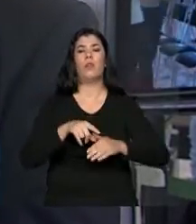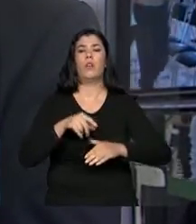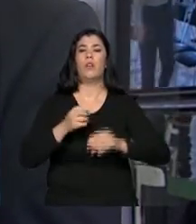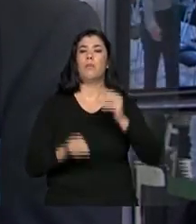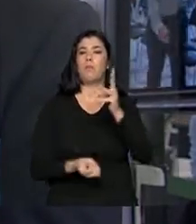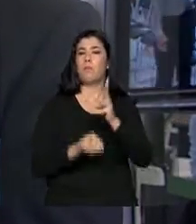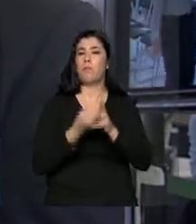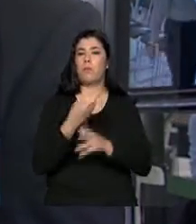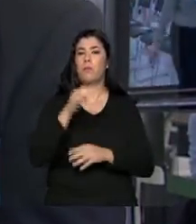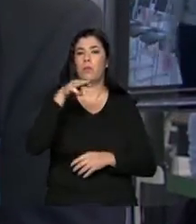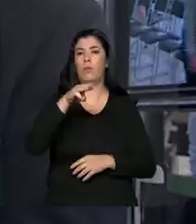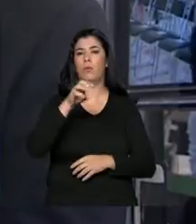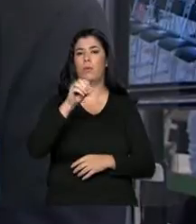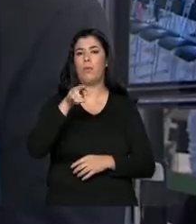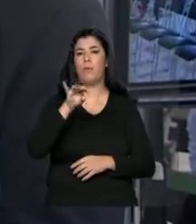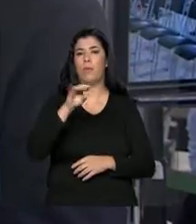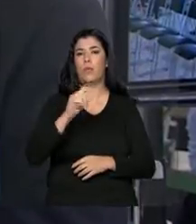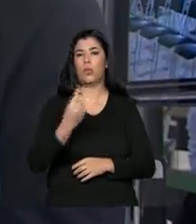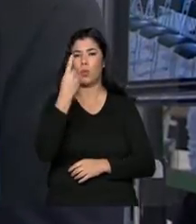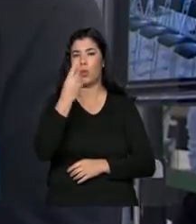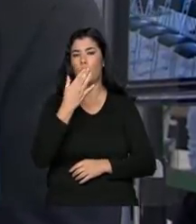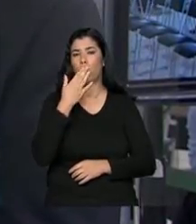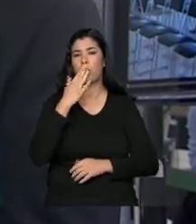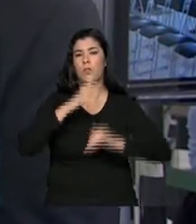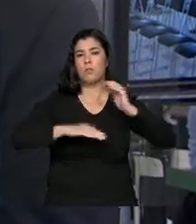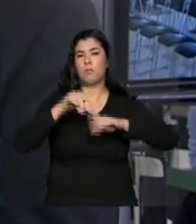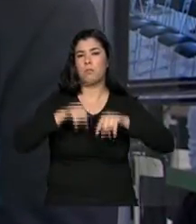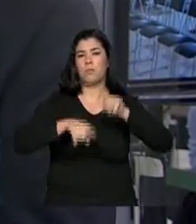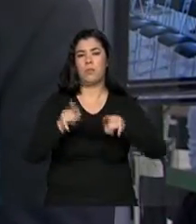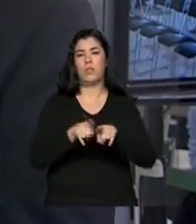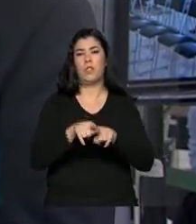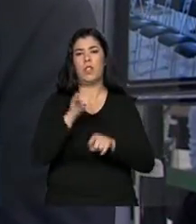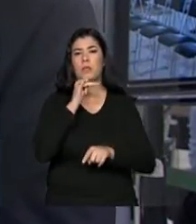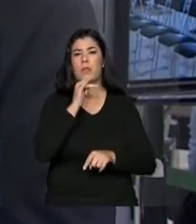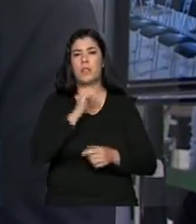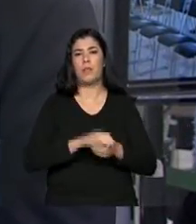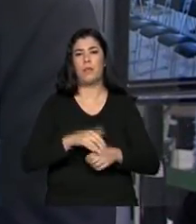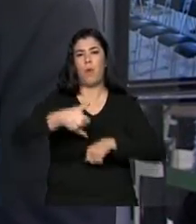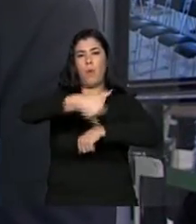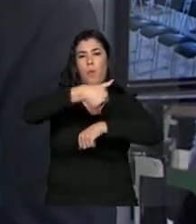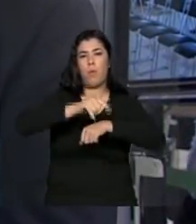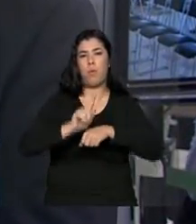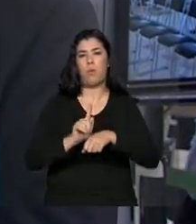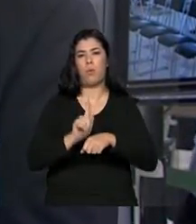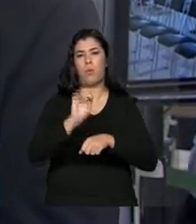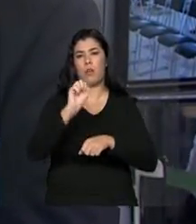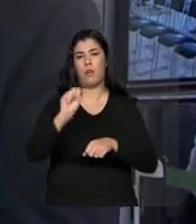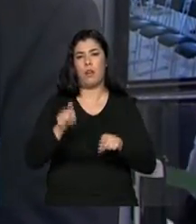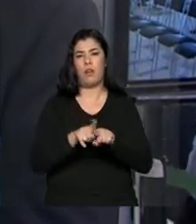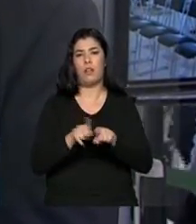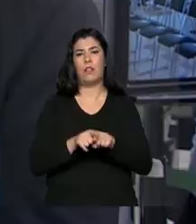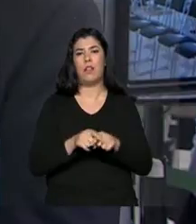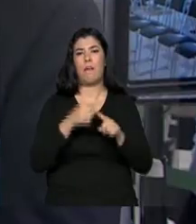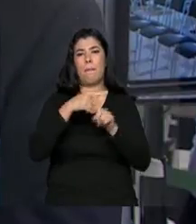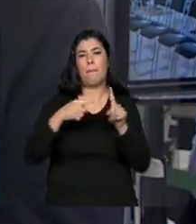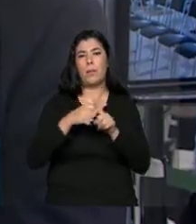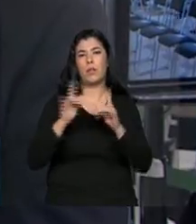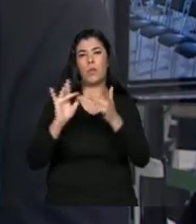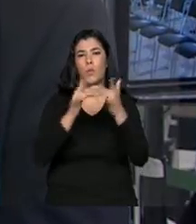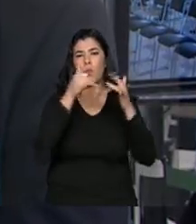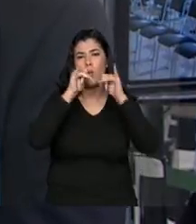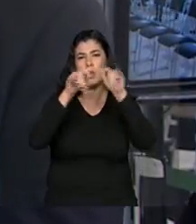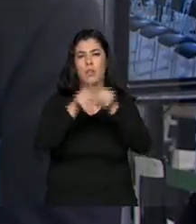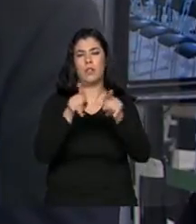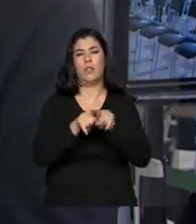manufaturados, aqueles onde existe um valor agregado. Entre eles nós temos óleo e gás, nós temos semicondutores, nós temos produtos